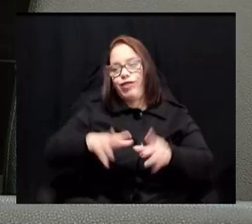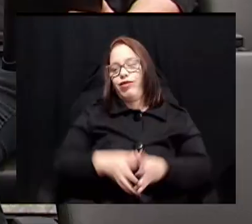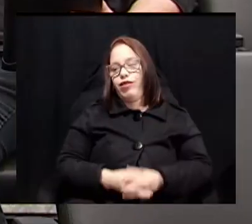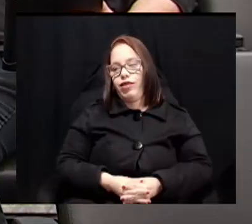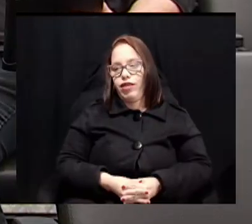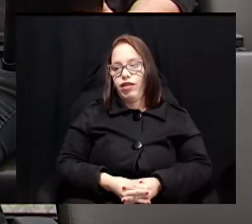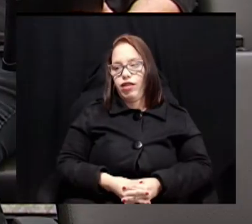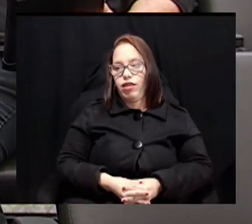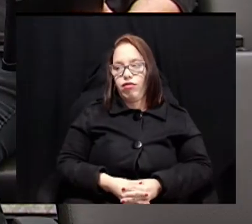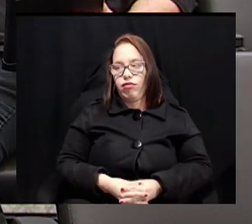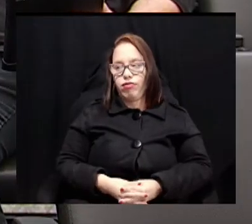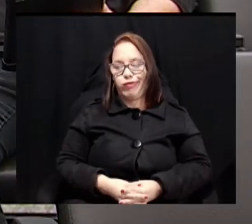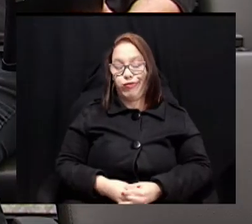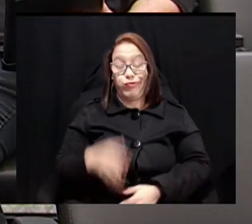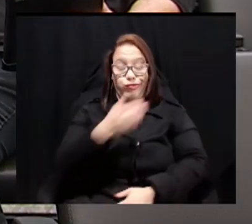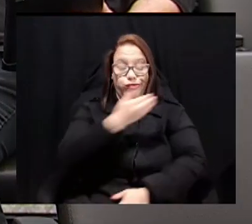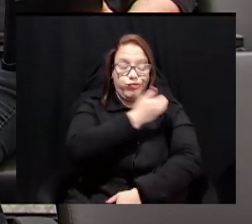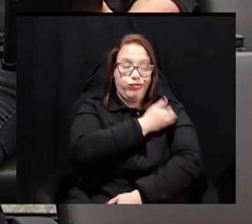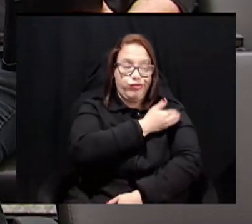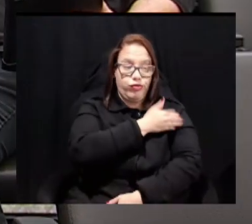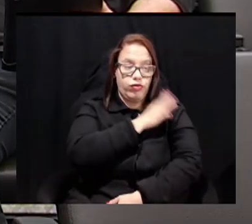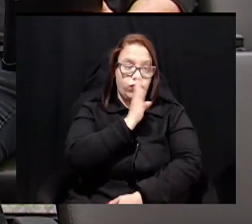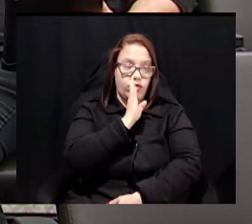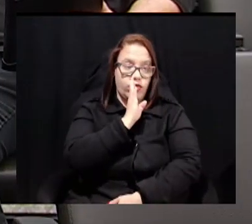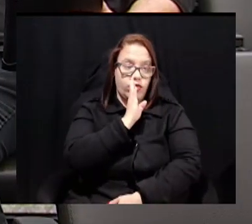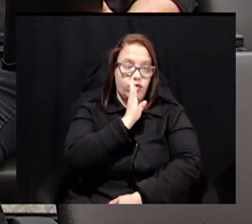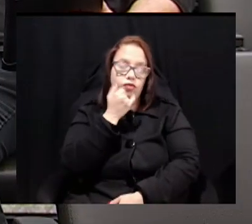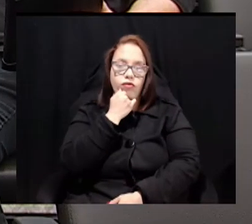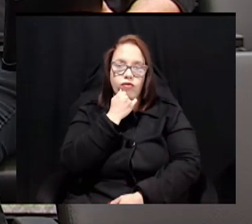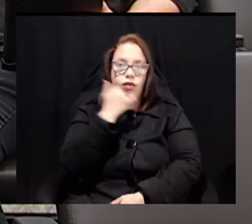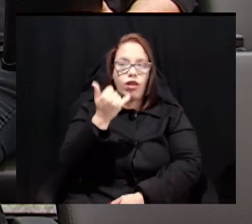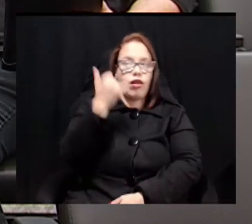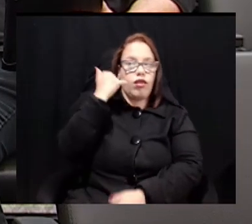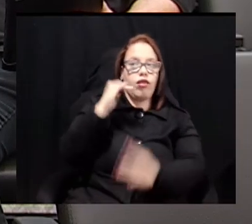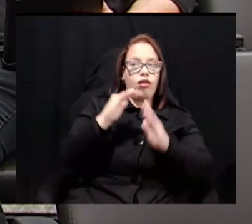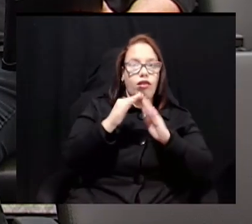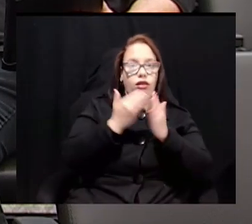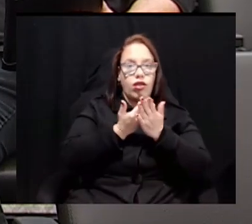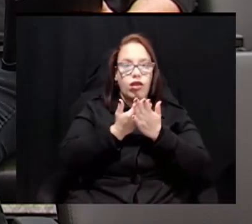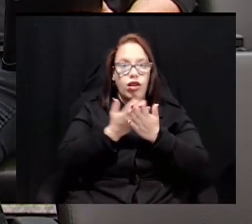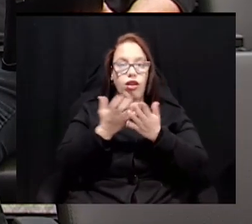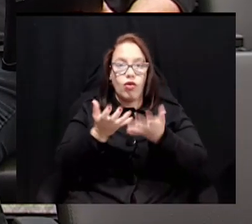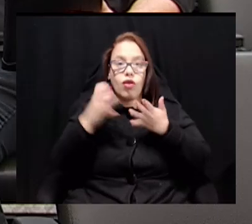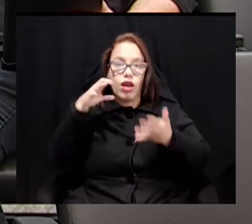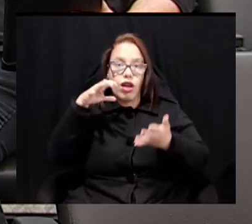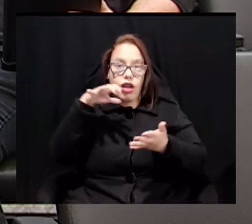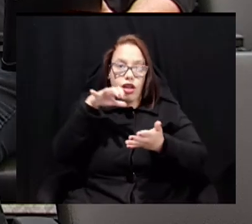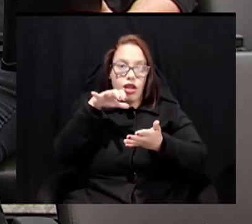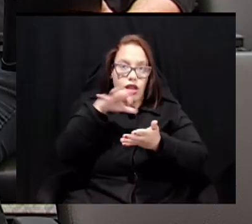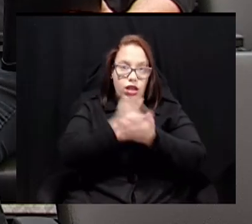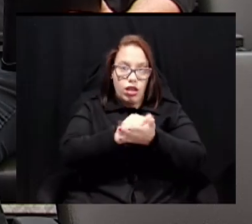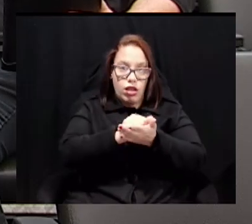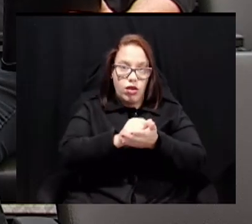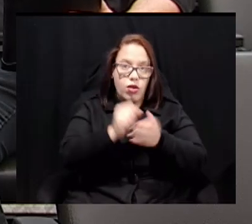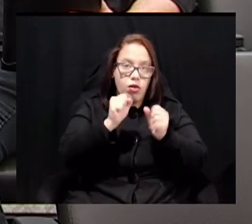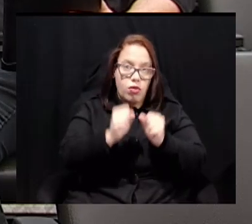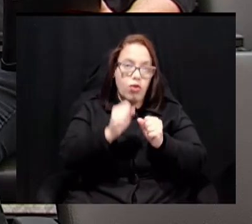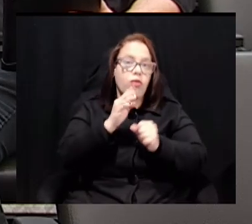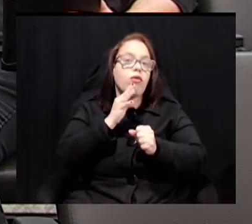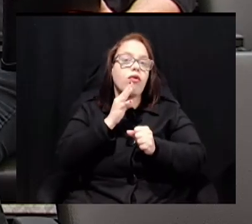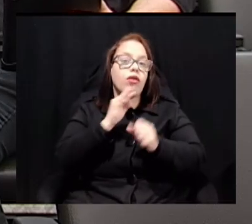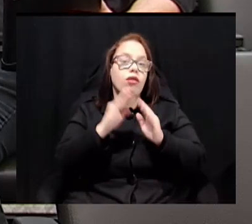velado. Então, às vezes, elas ligam para a escola e falam assim, eu queria matrícula. Ah, não, tudo bem, pode vir aqui conhecer a escola. Chega